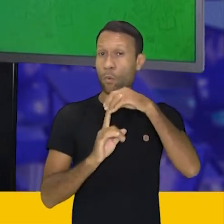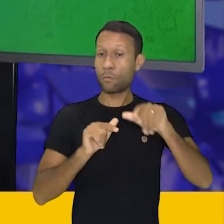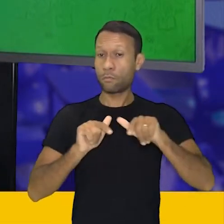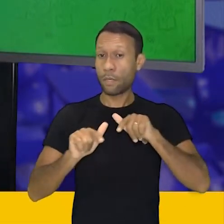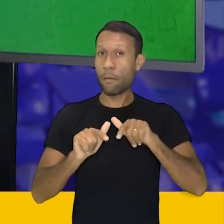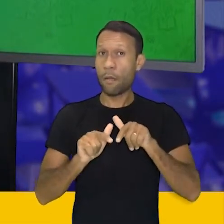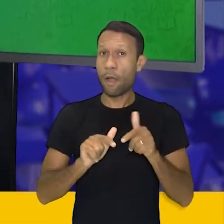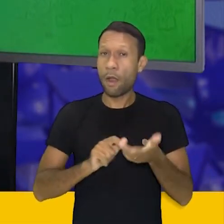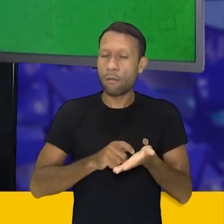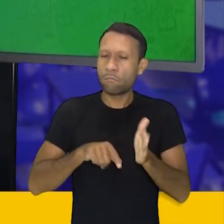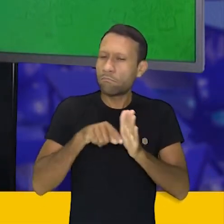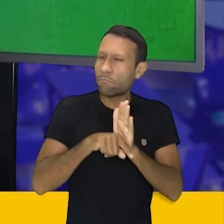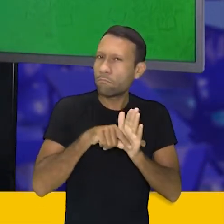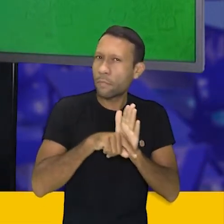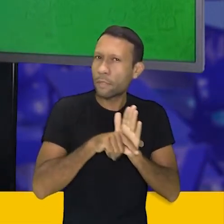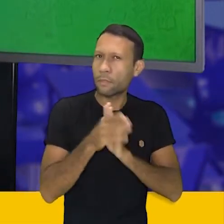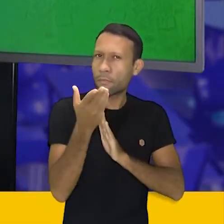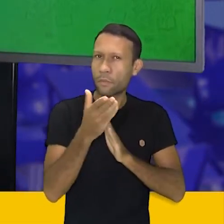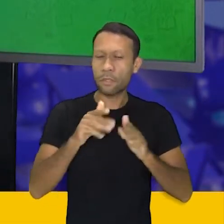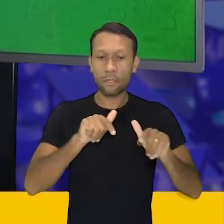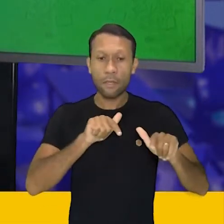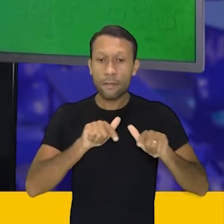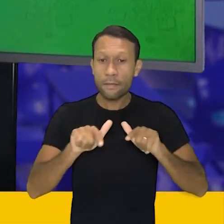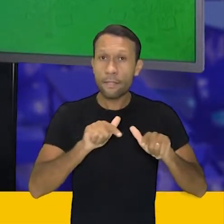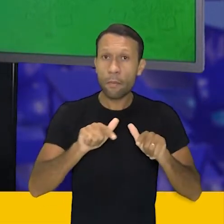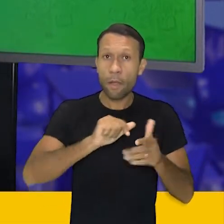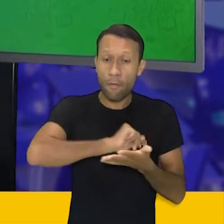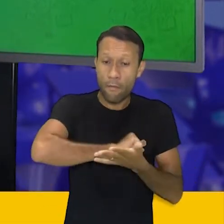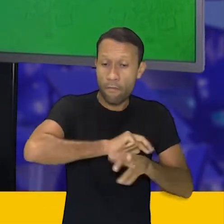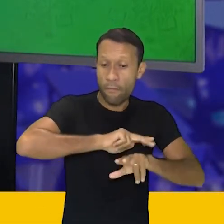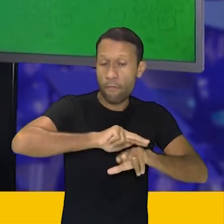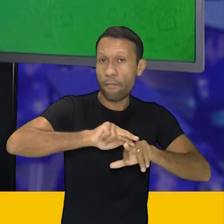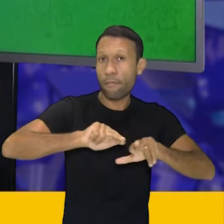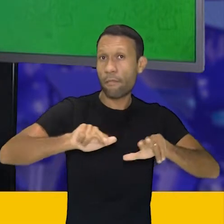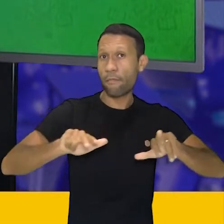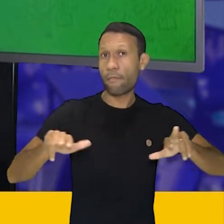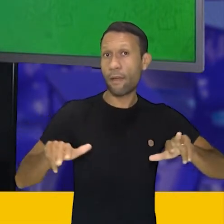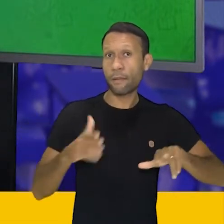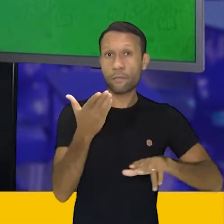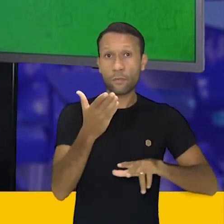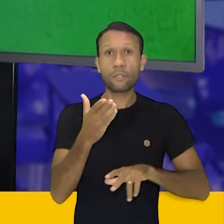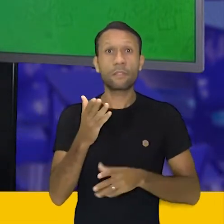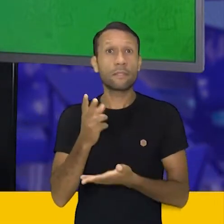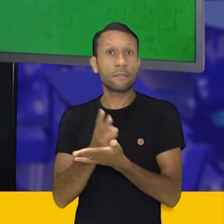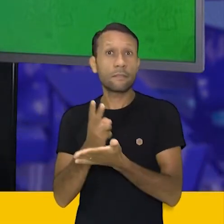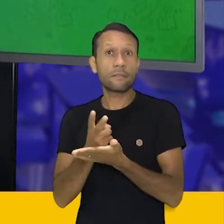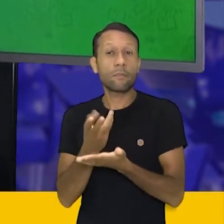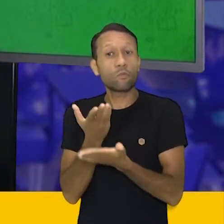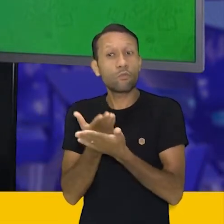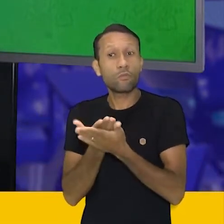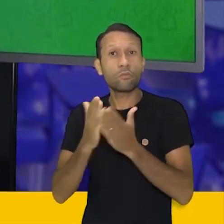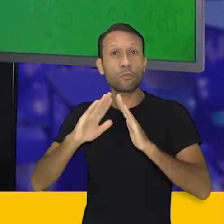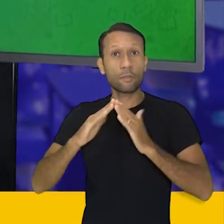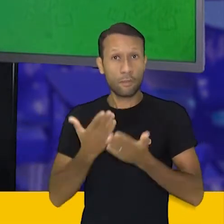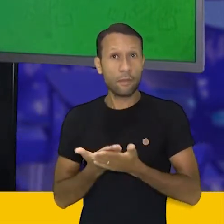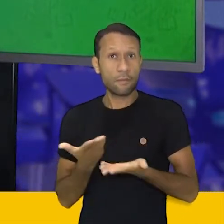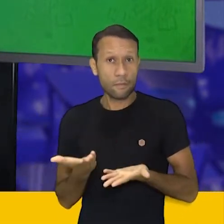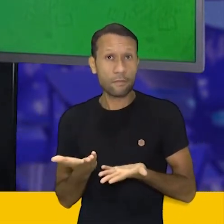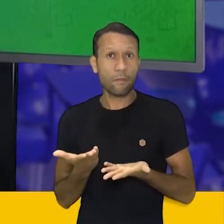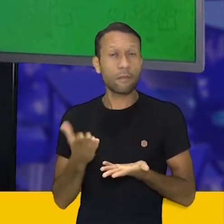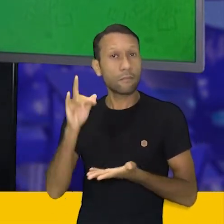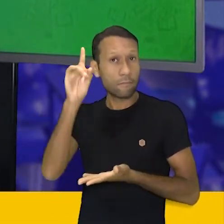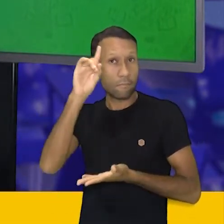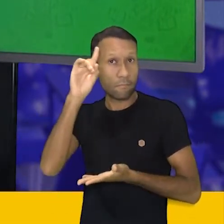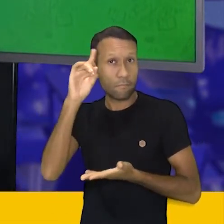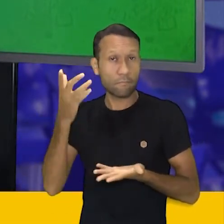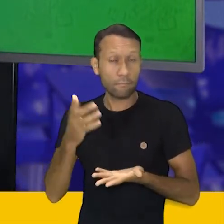de pesquisa, vocês estarão trabalhando com os vários componentes que diariamente e presencialmente